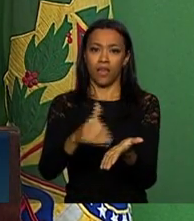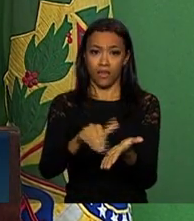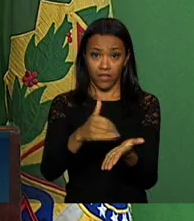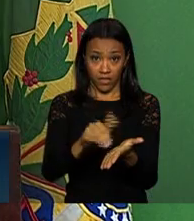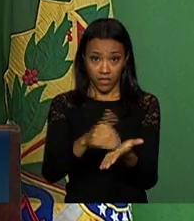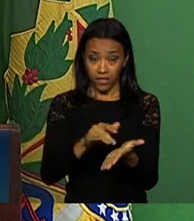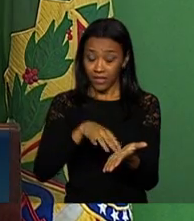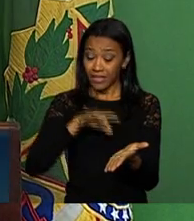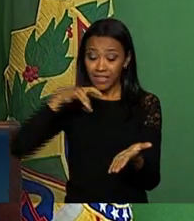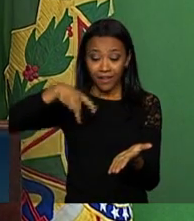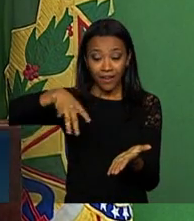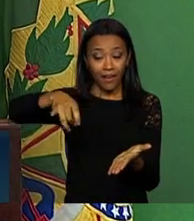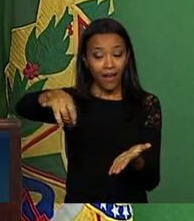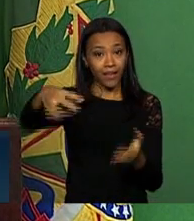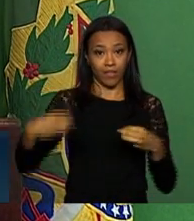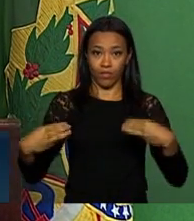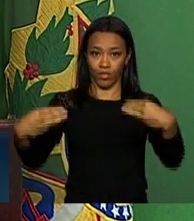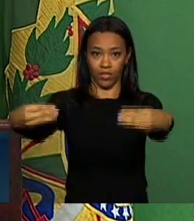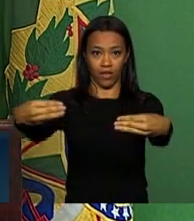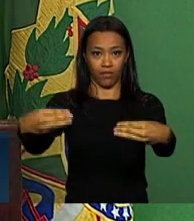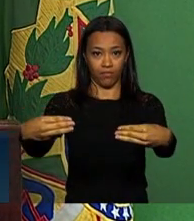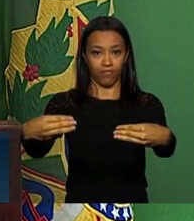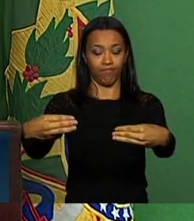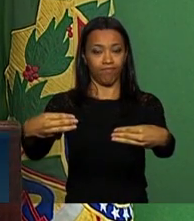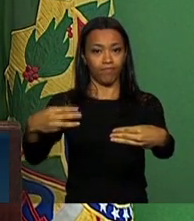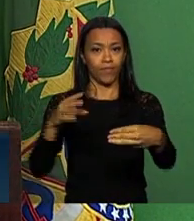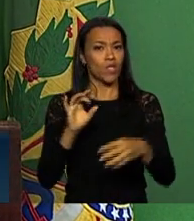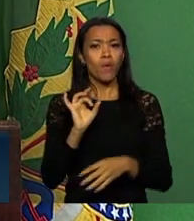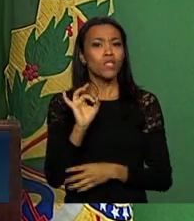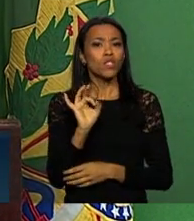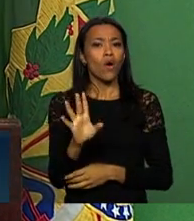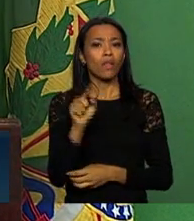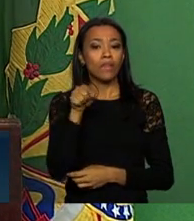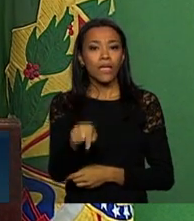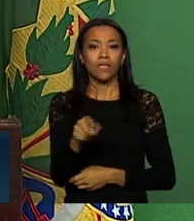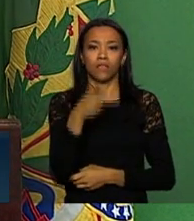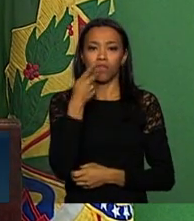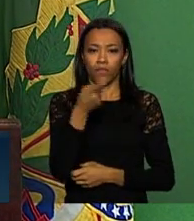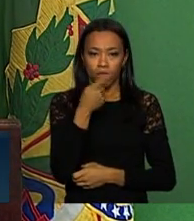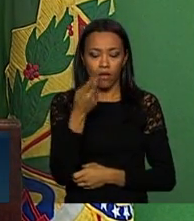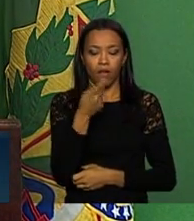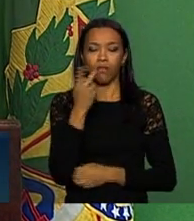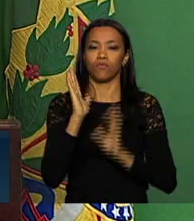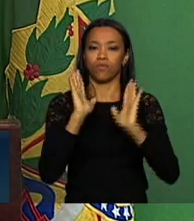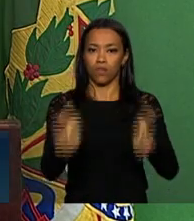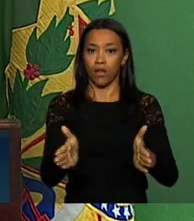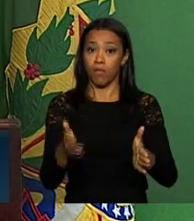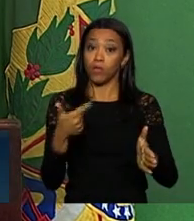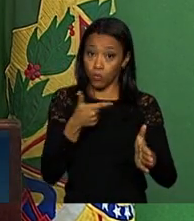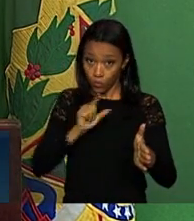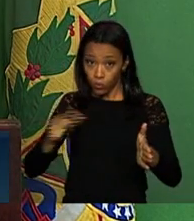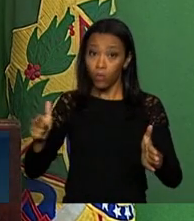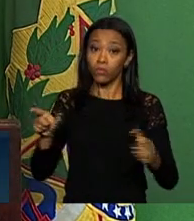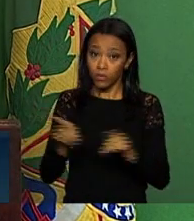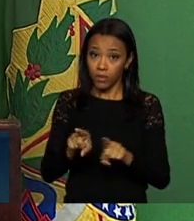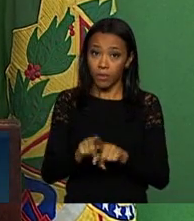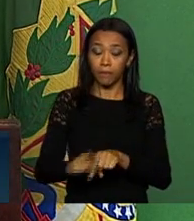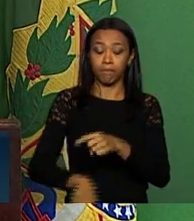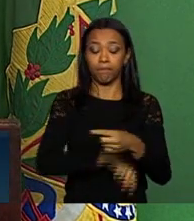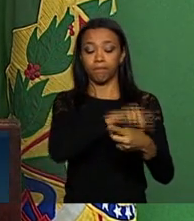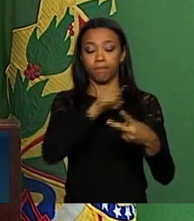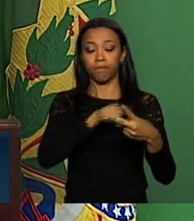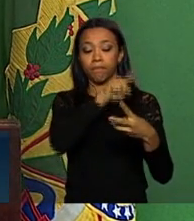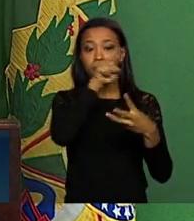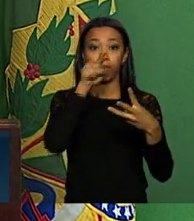os Ministérios não apenas nesses que foram objetos de reforma terceiro nós